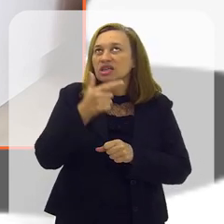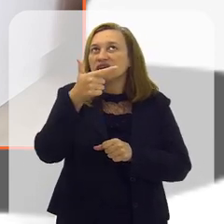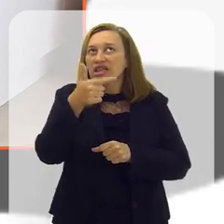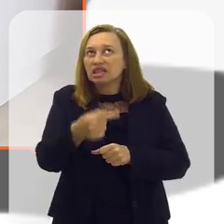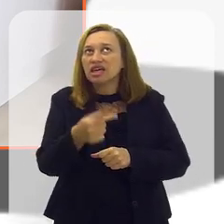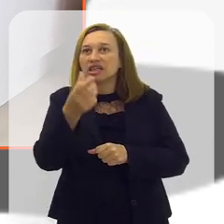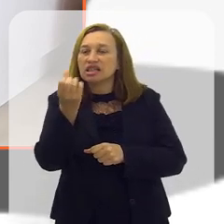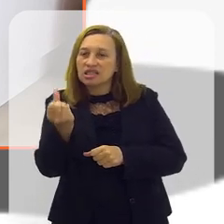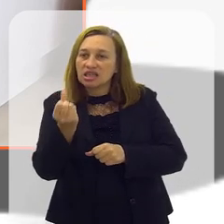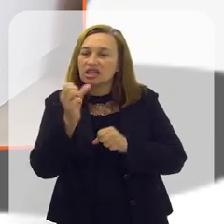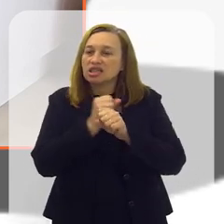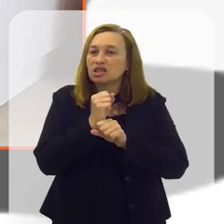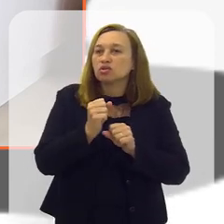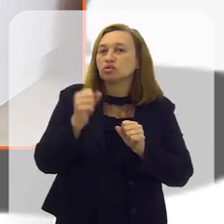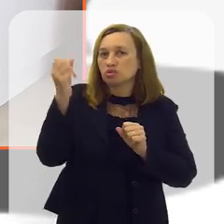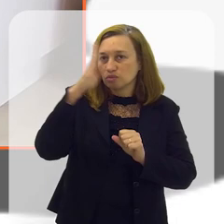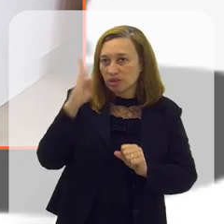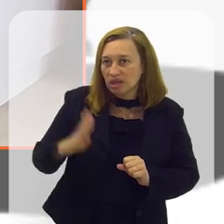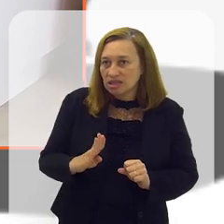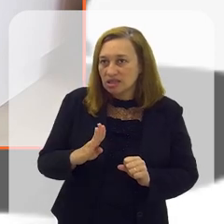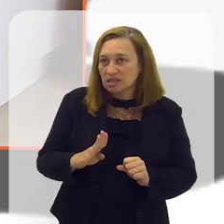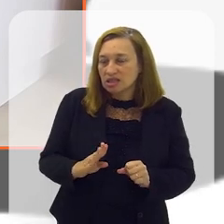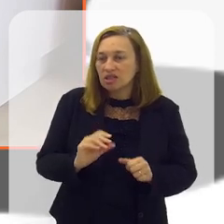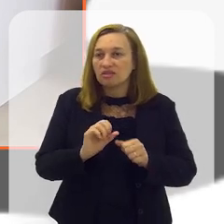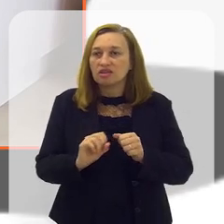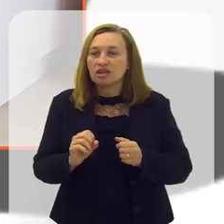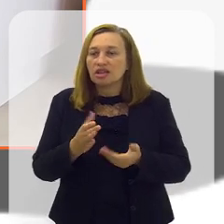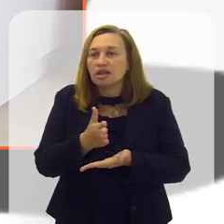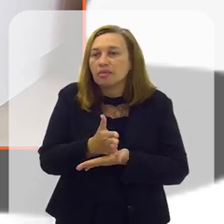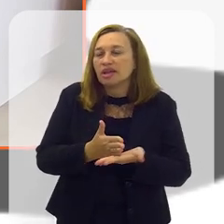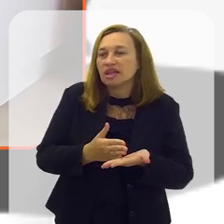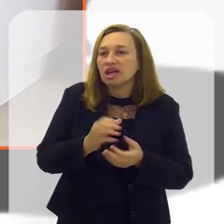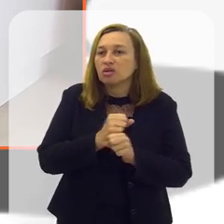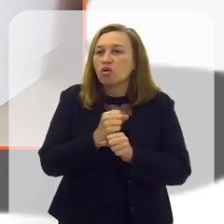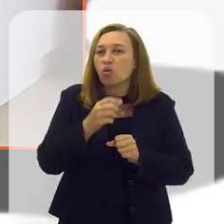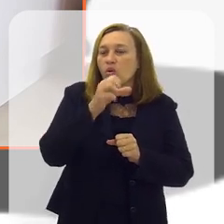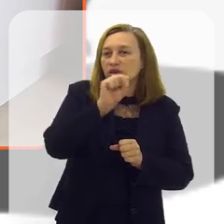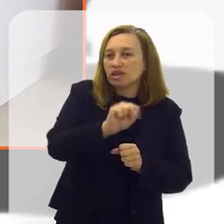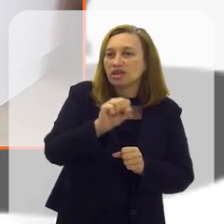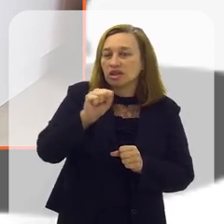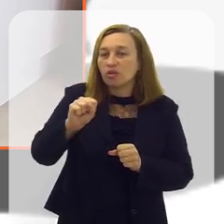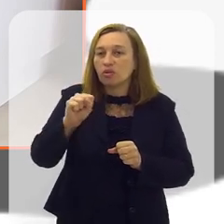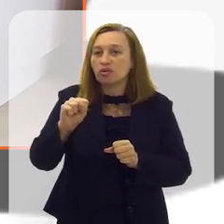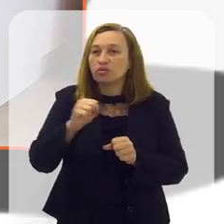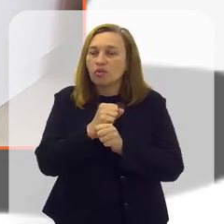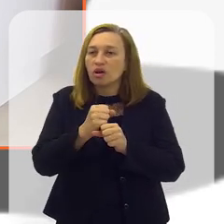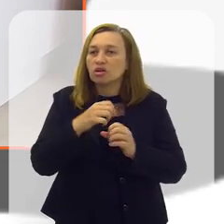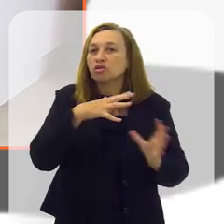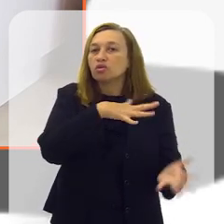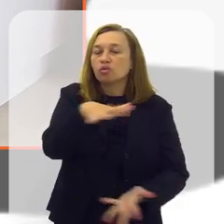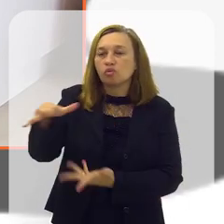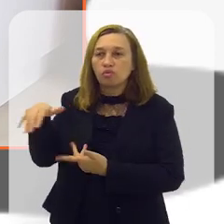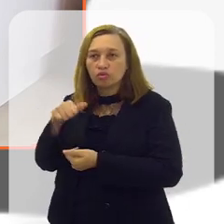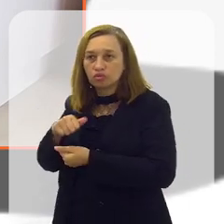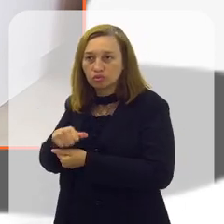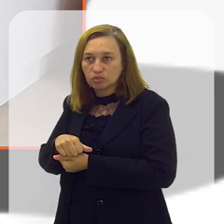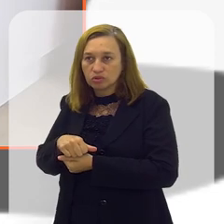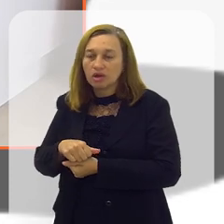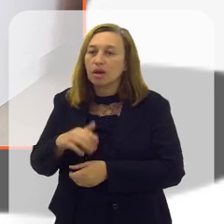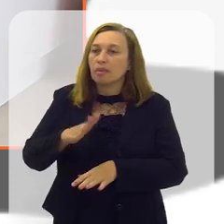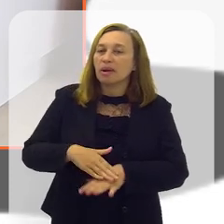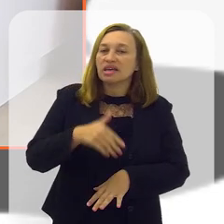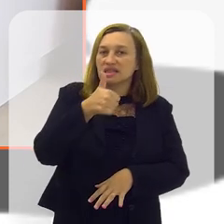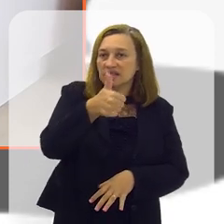com 76 anos no Brasil e fizemos no meio do ano 88 anos no mundo de existência em